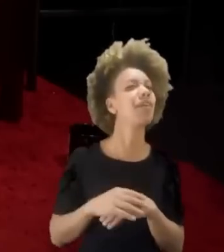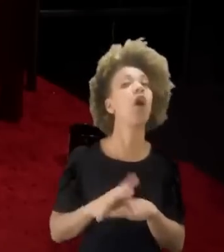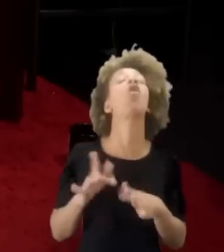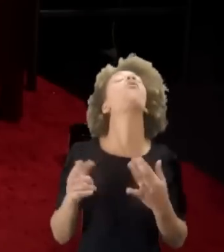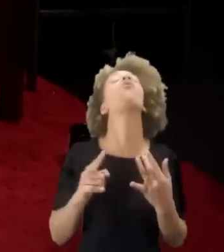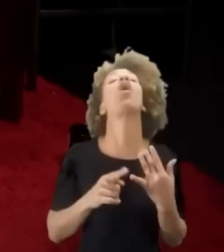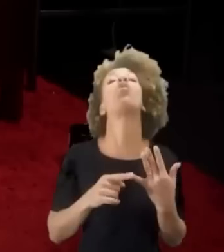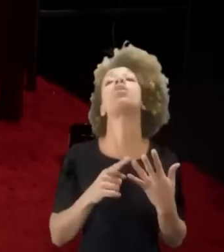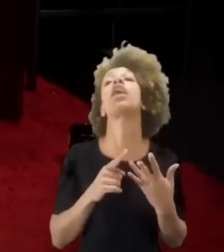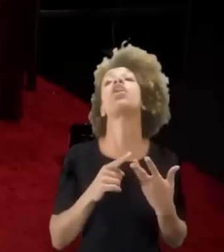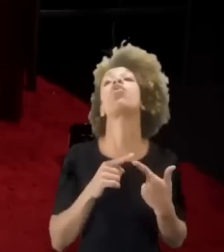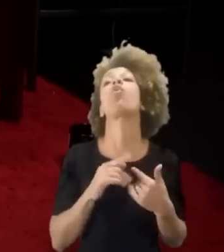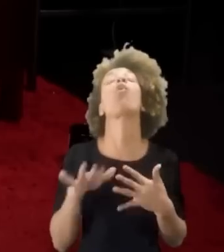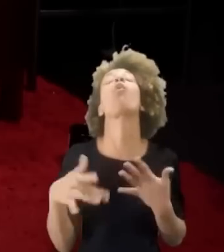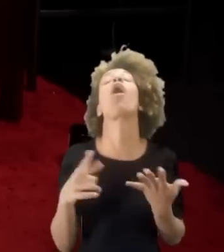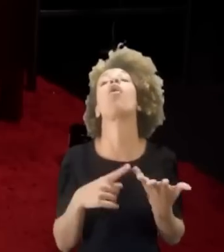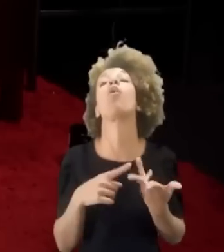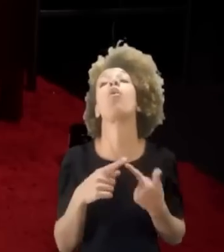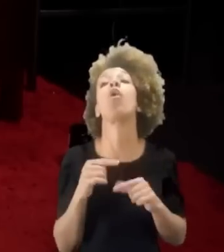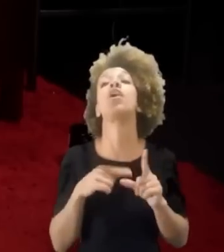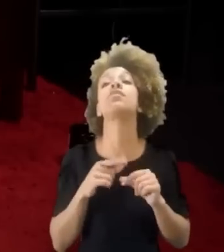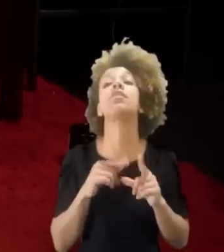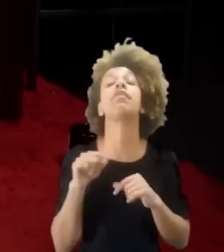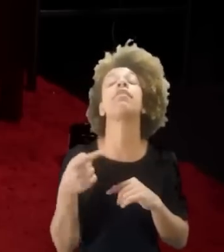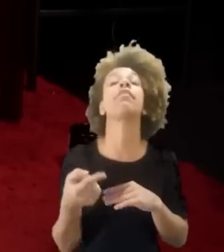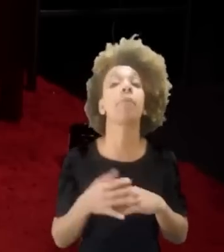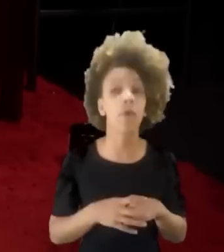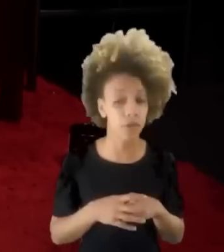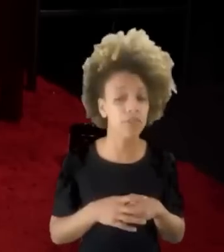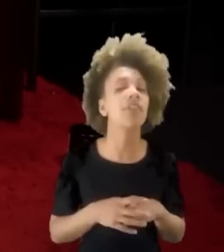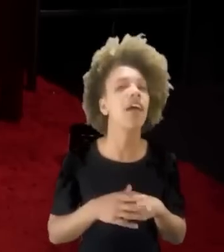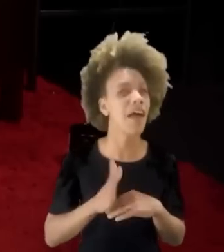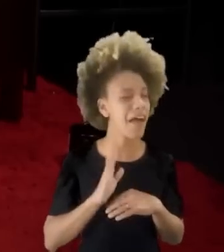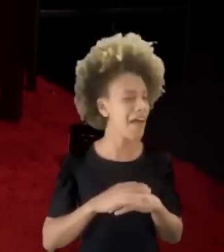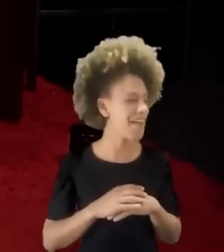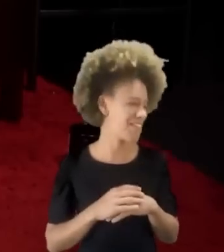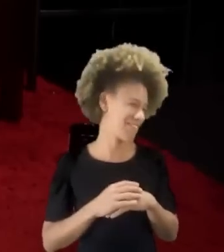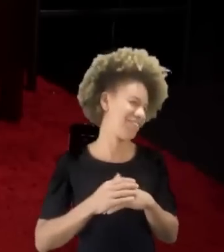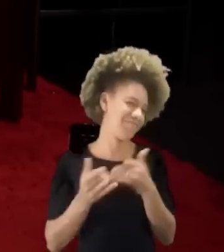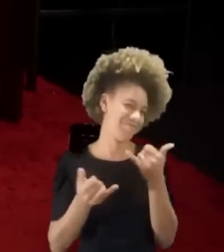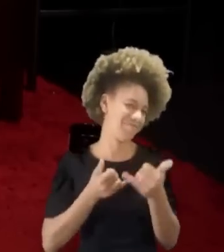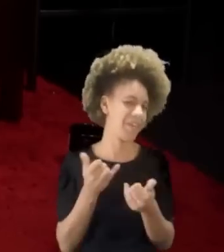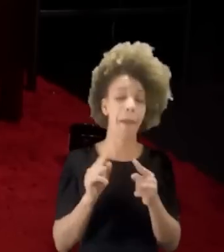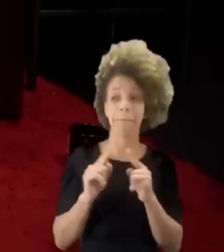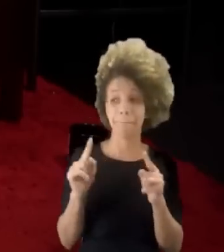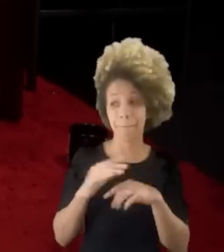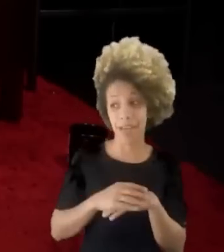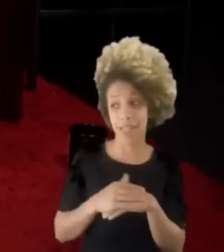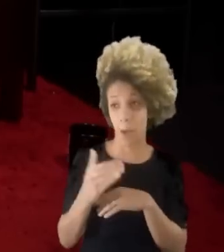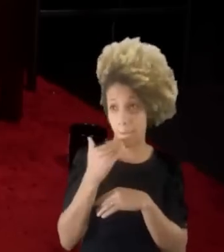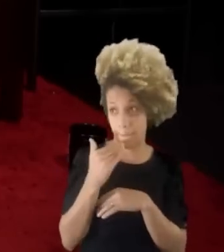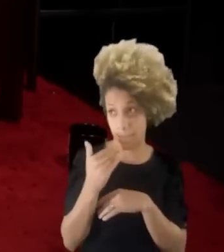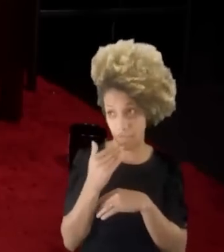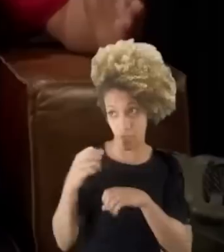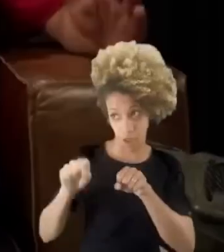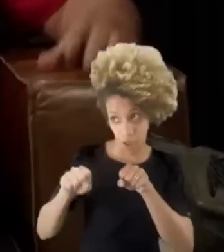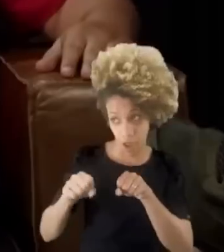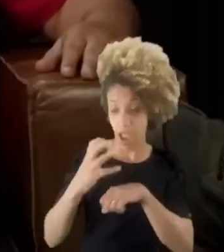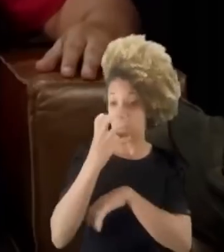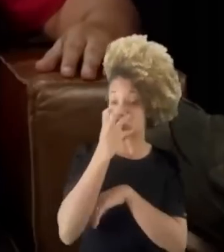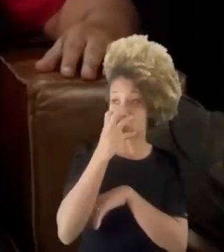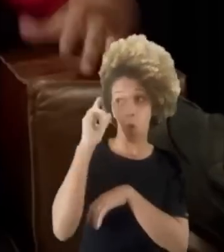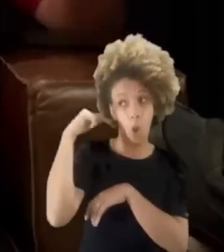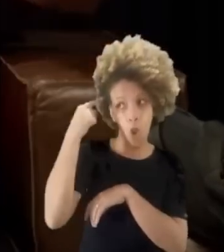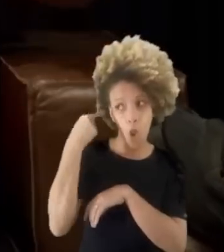Ó o dedo Espera aí vê quantas estrelinhas vai ganhar de nós mano se você pegar o apelido dos entregadores dos motoboy é cachorro